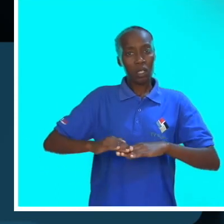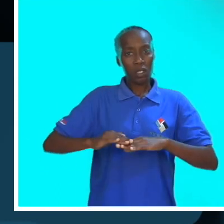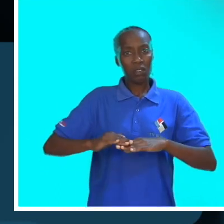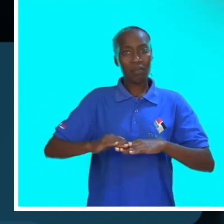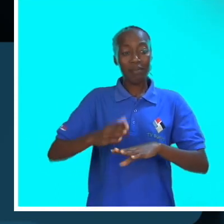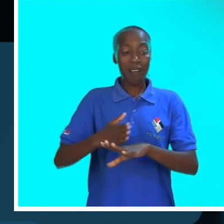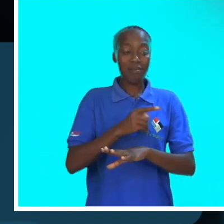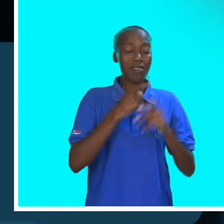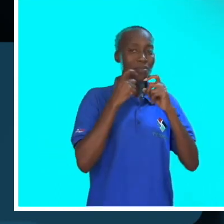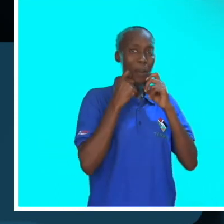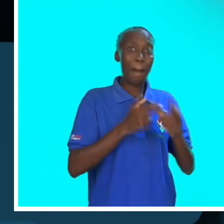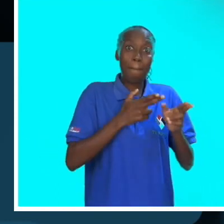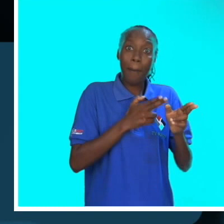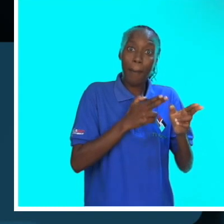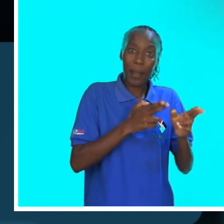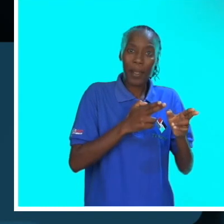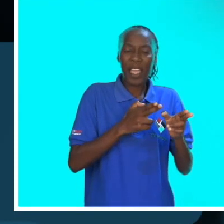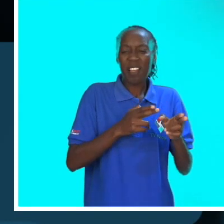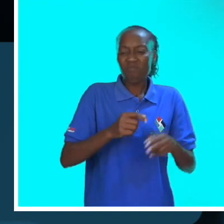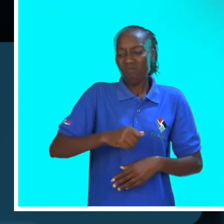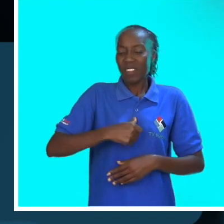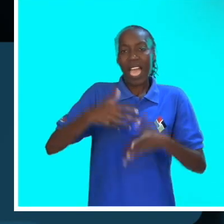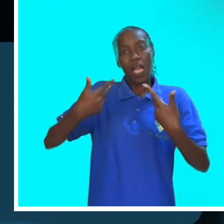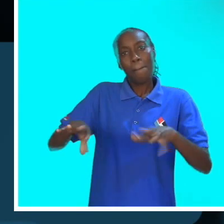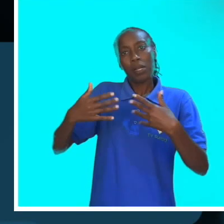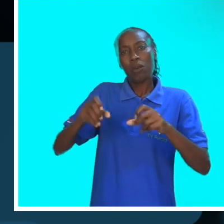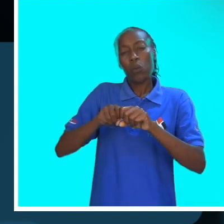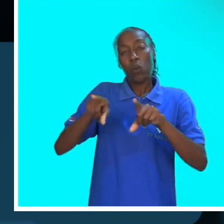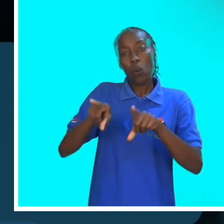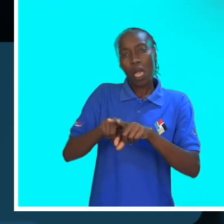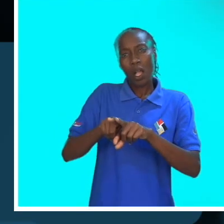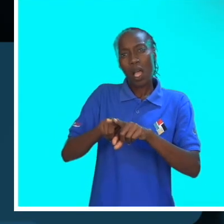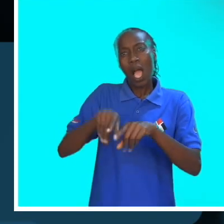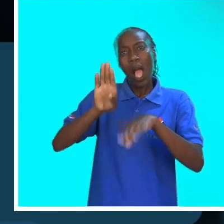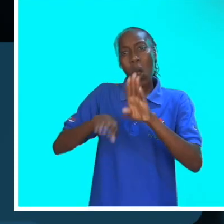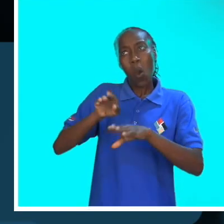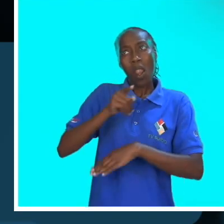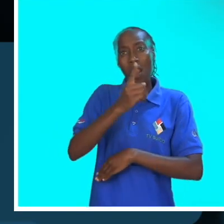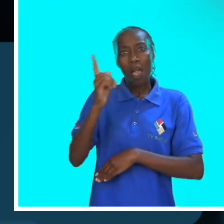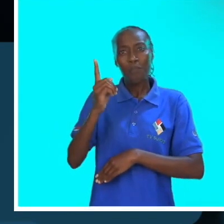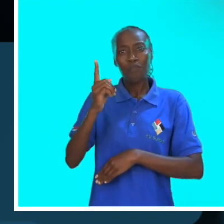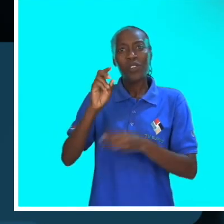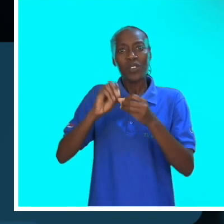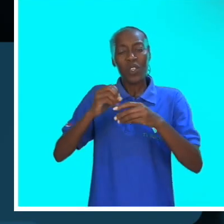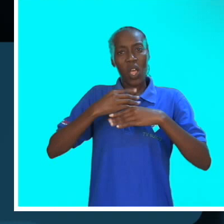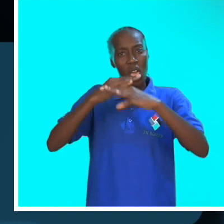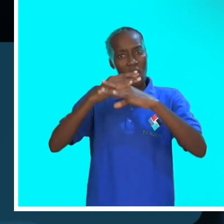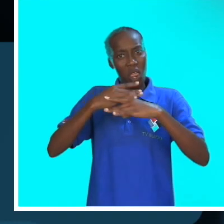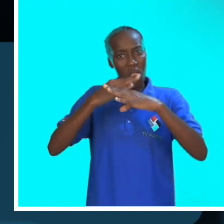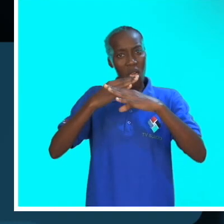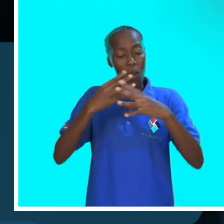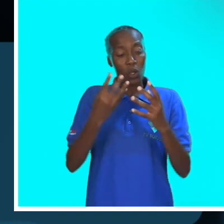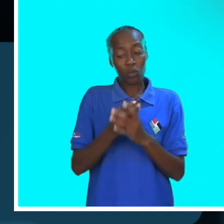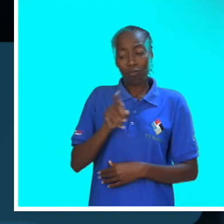E nós estávamos ainda em guerra. Exato. Em brincadeira, os colegas meus que eram angolanos. Então, fez